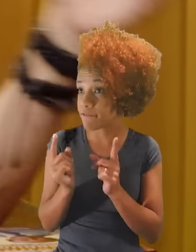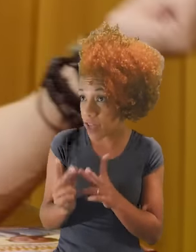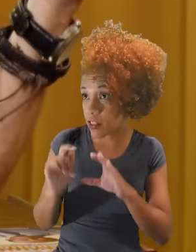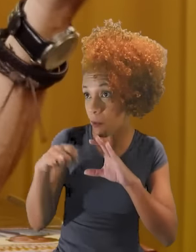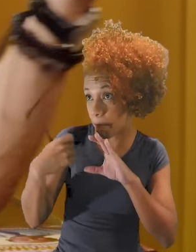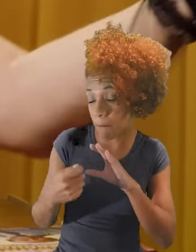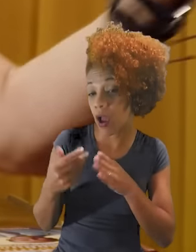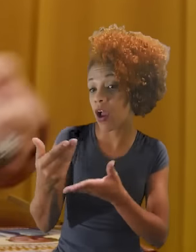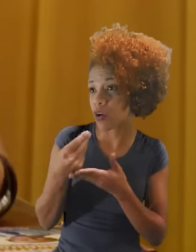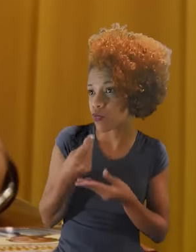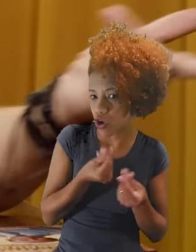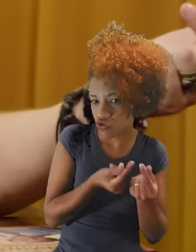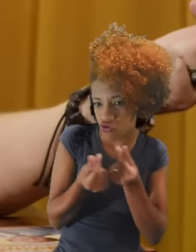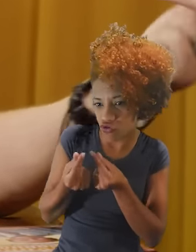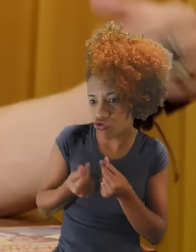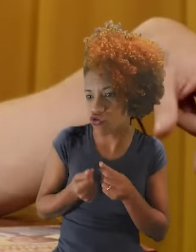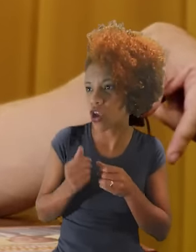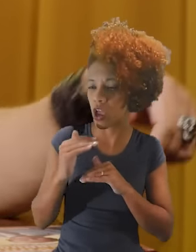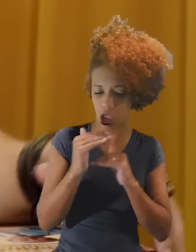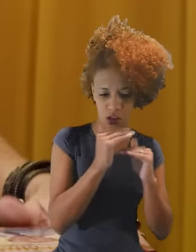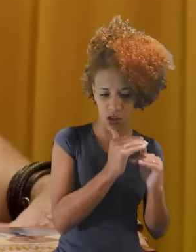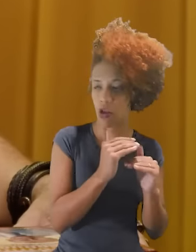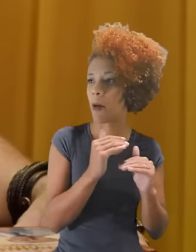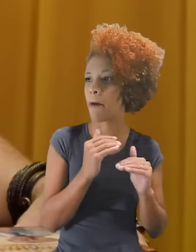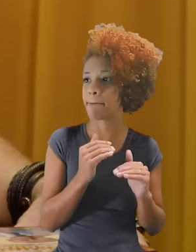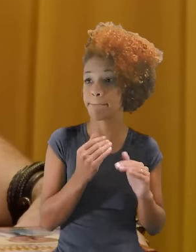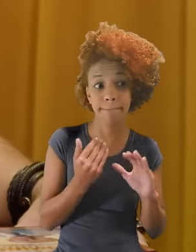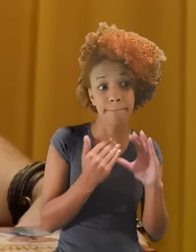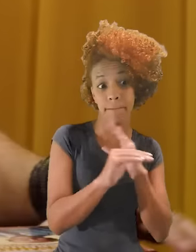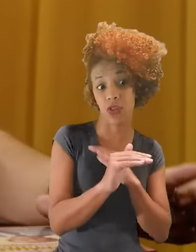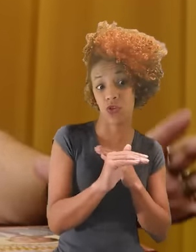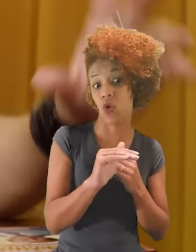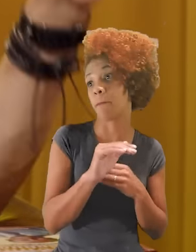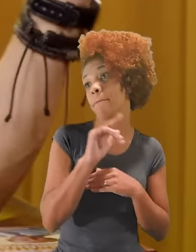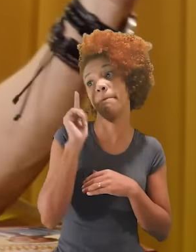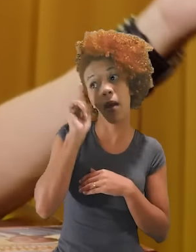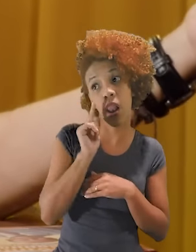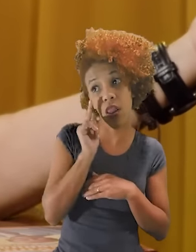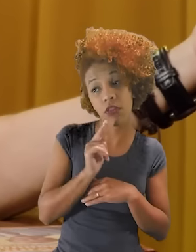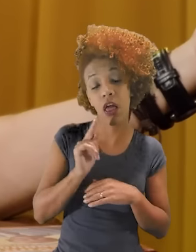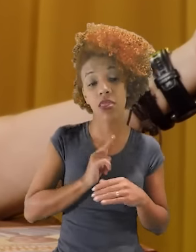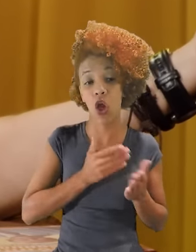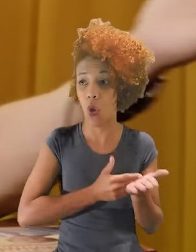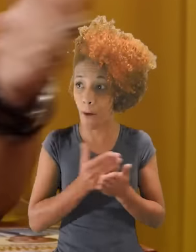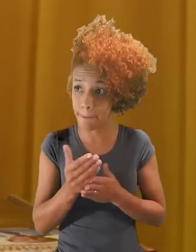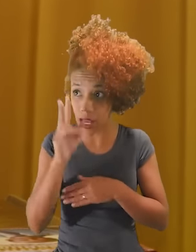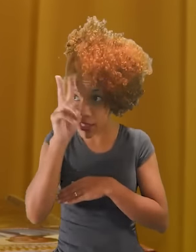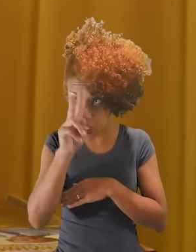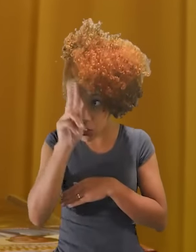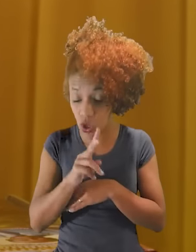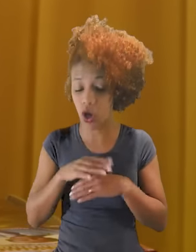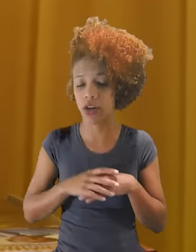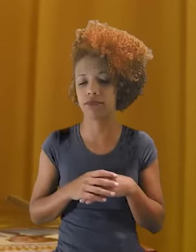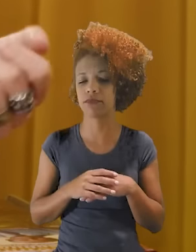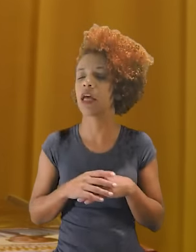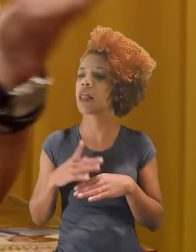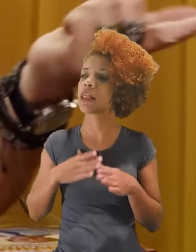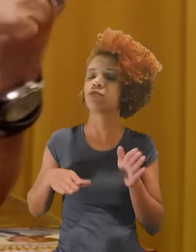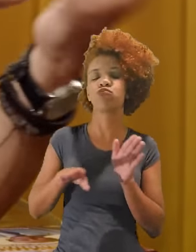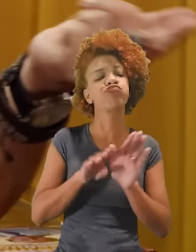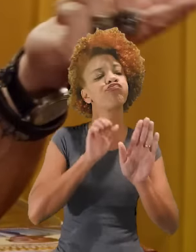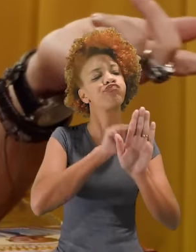cara, catou o dinheiro, catou essas latas de filme que ele tinha disso aí e se mandou para Los Angeles. E aí lá começa a história do Walt Disney mesmo, porque chegou em Los Angeles, ele